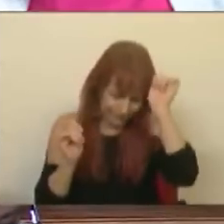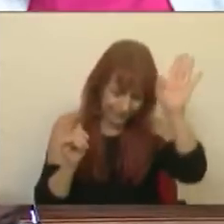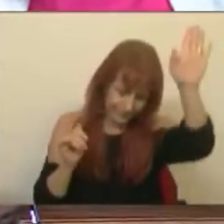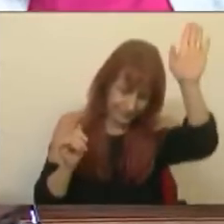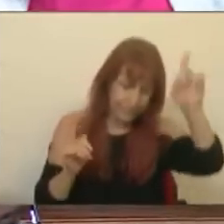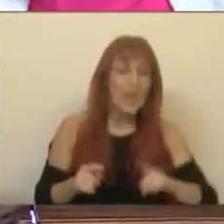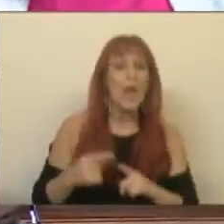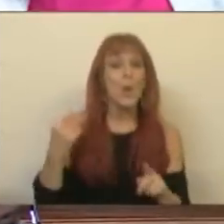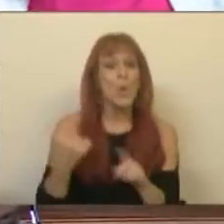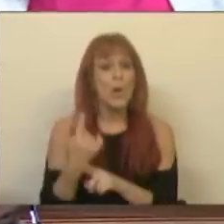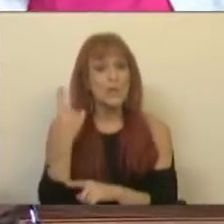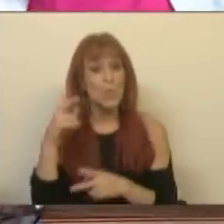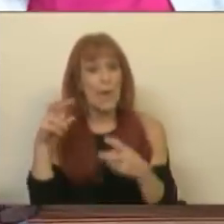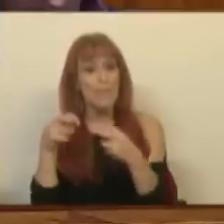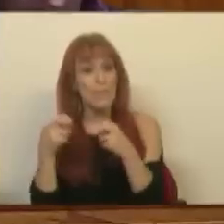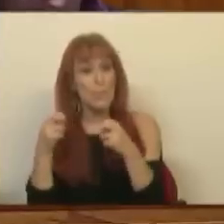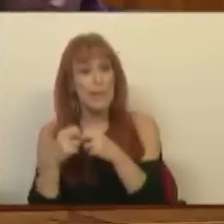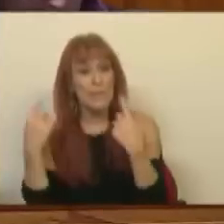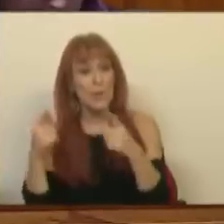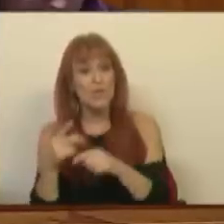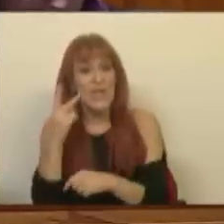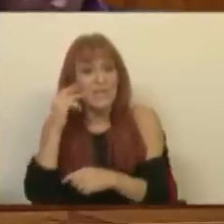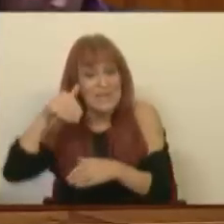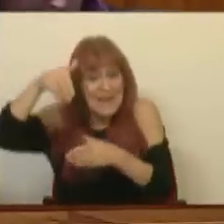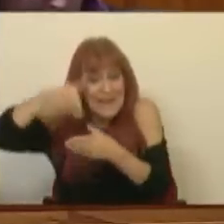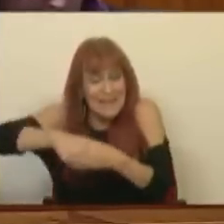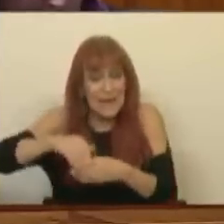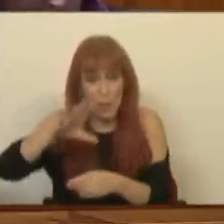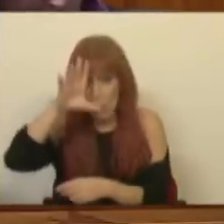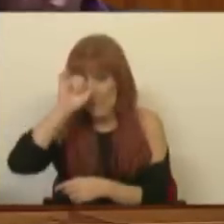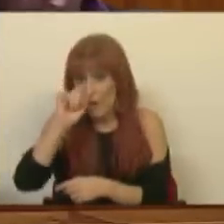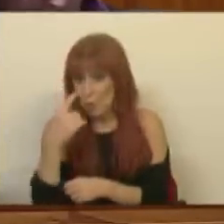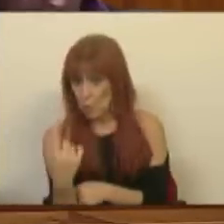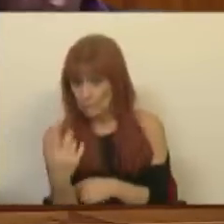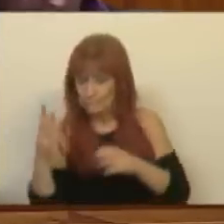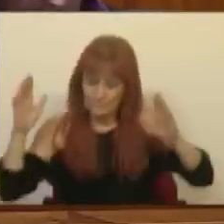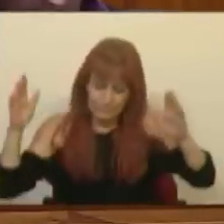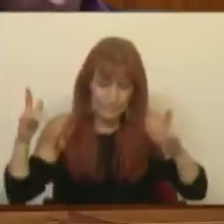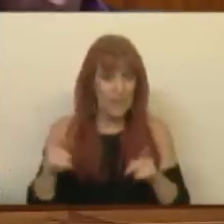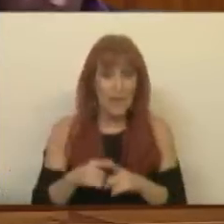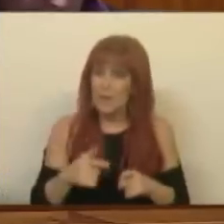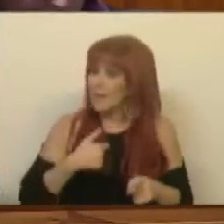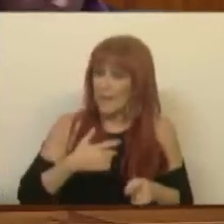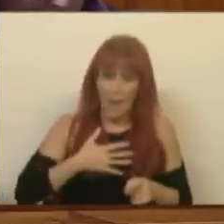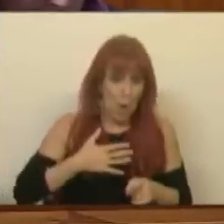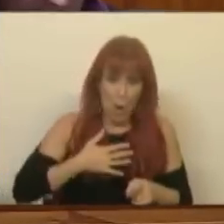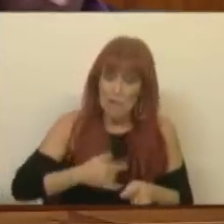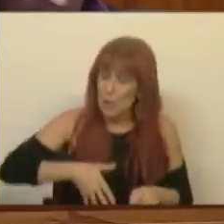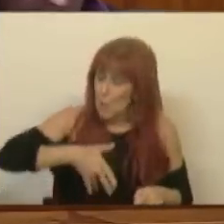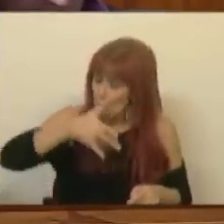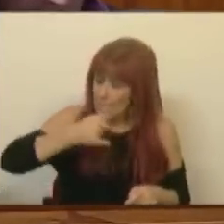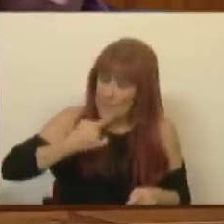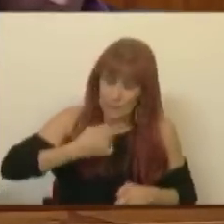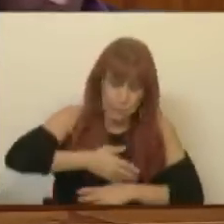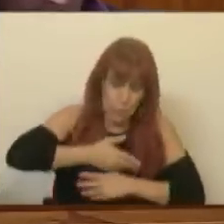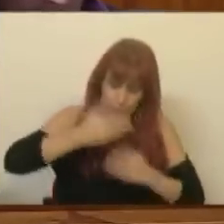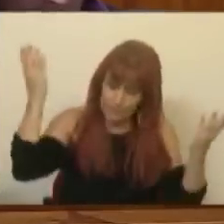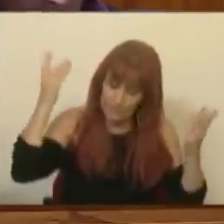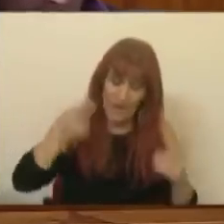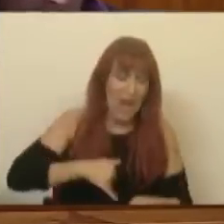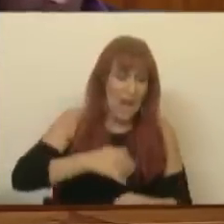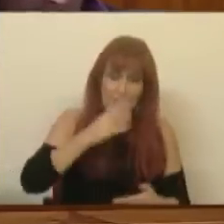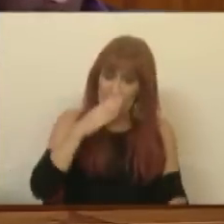uma coisa é ver problemas na vida interna de um governo ninguém gosta Eu lamento fundamental